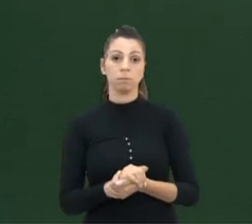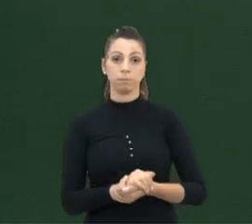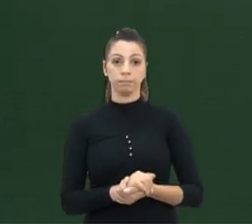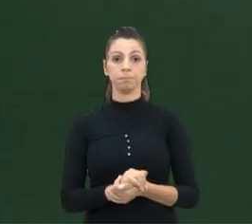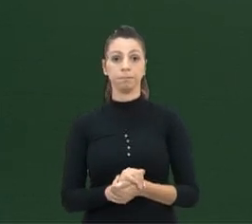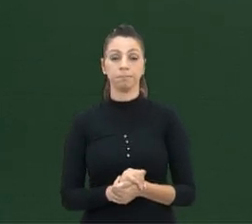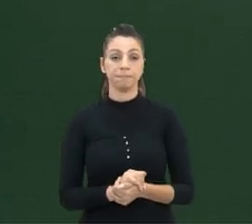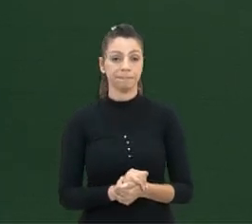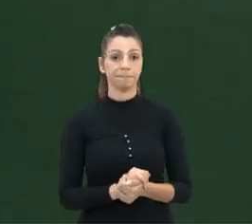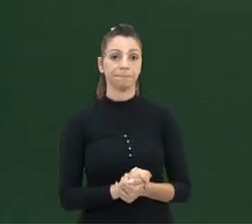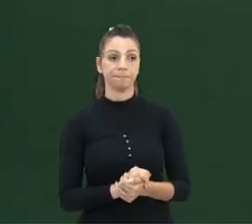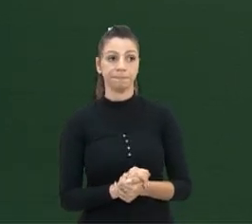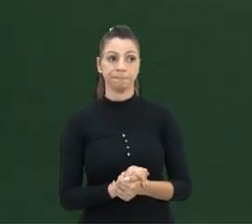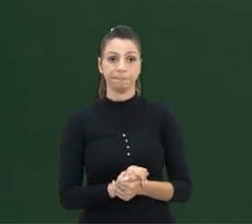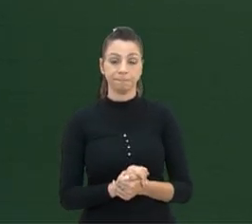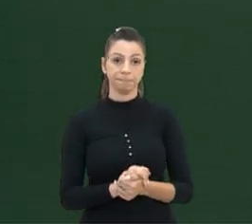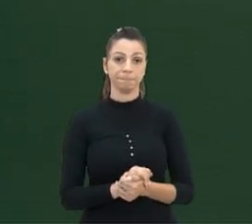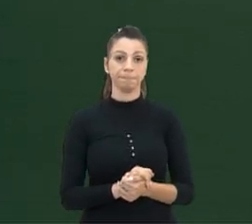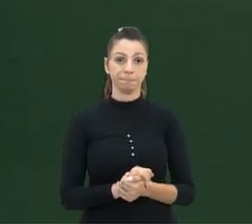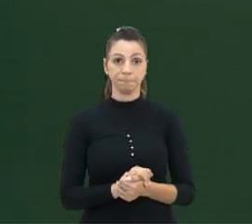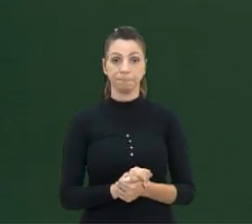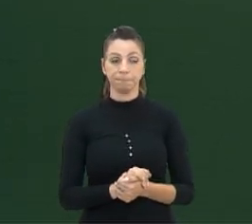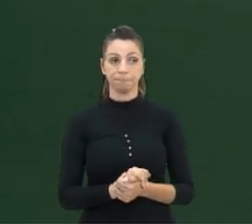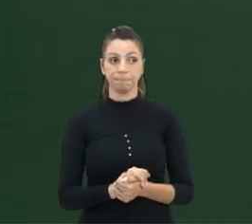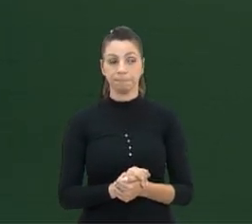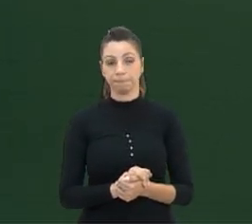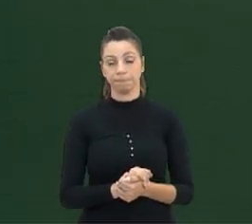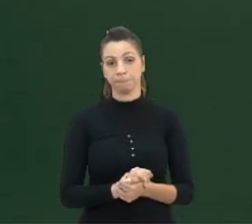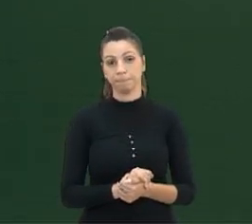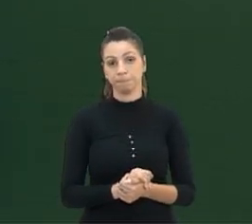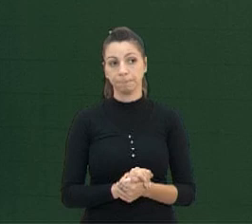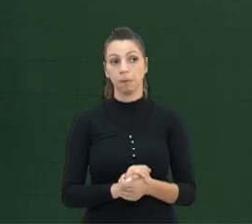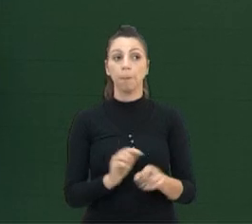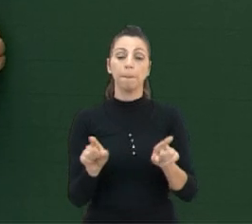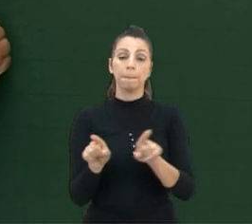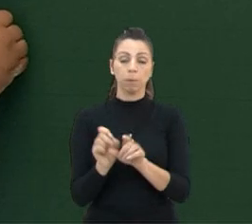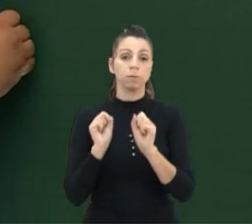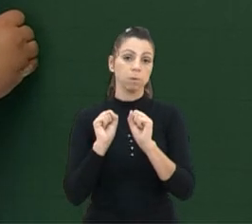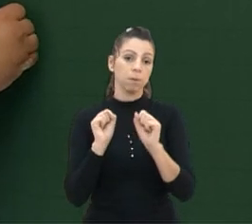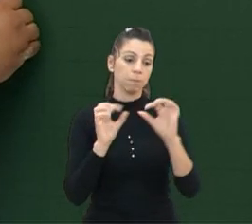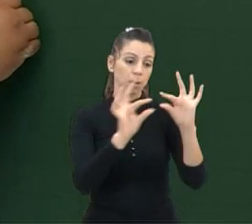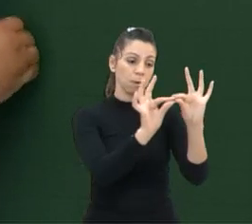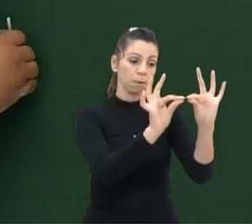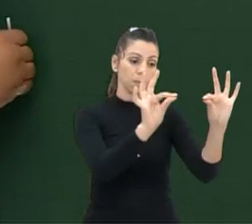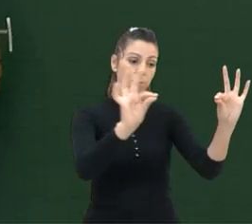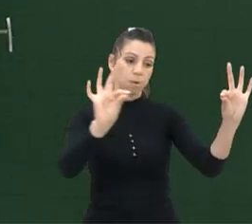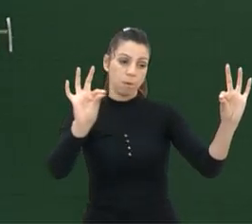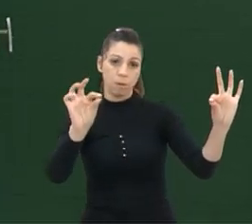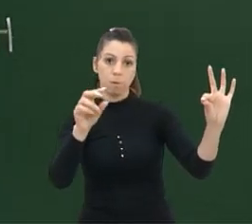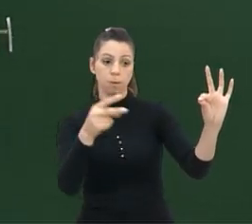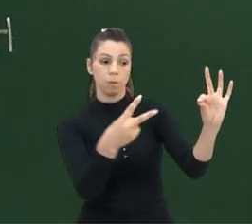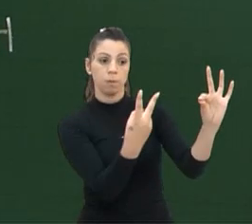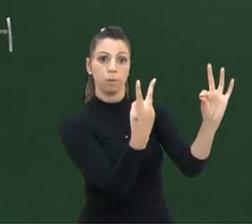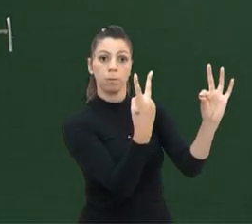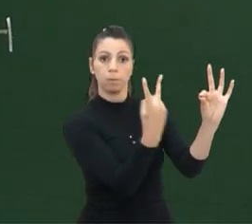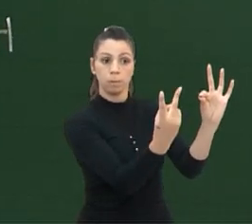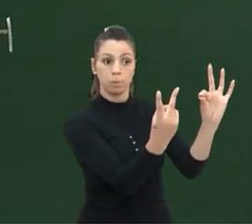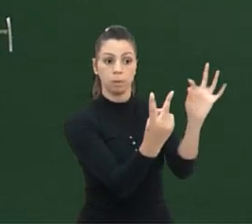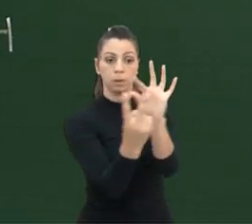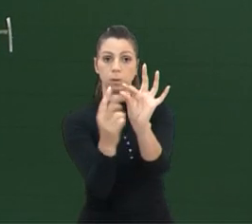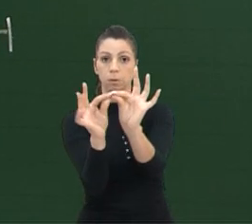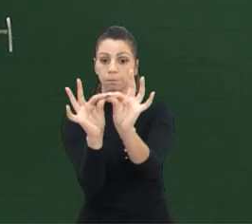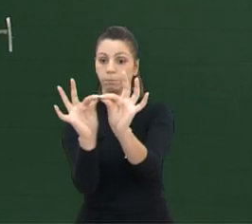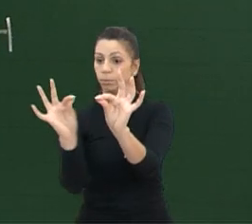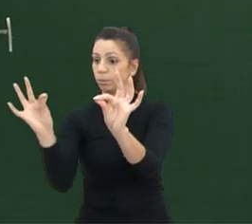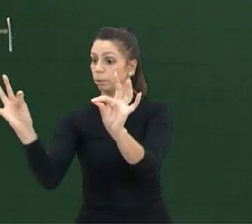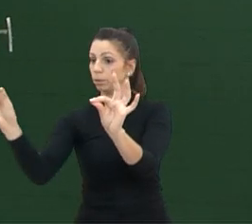fazer aqui 2 e mais 2. Então, já tenho aqui o